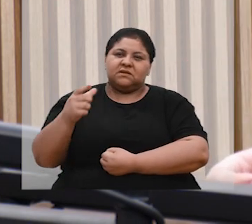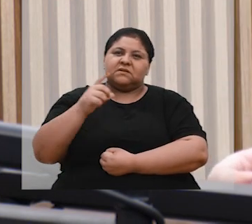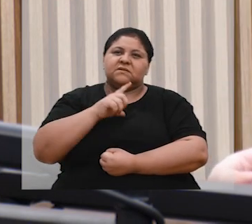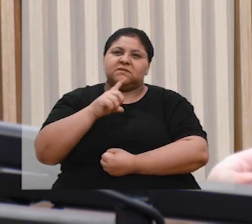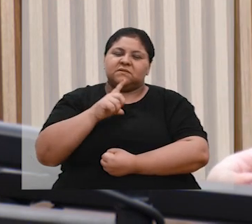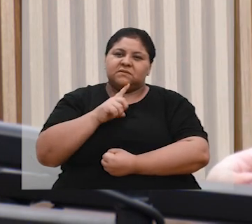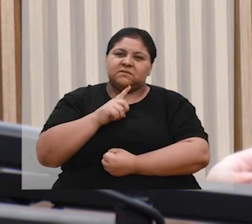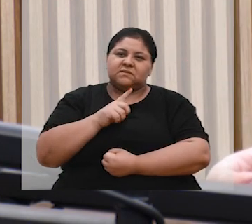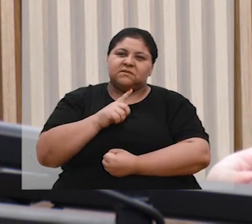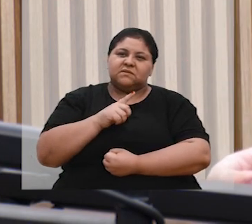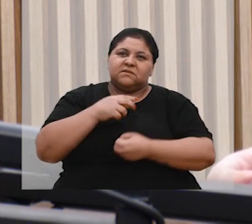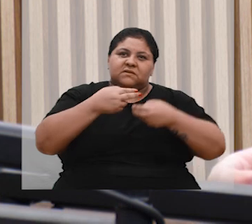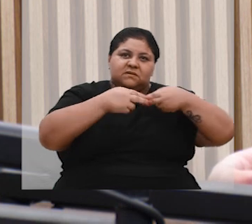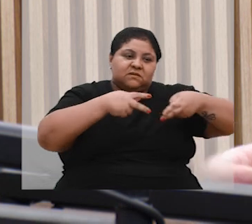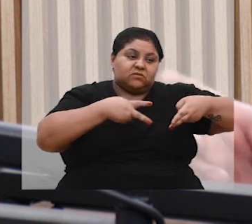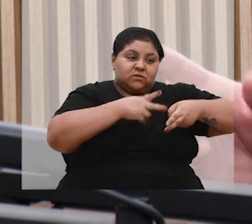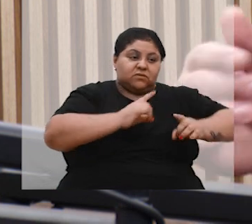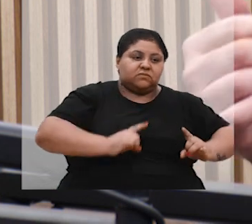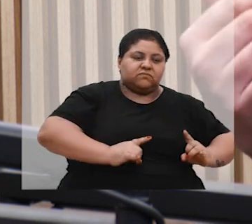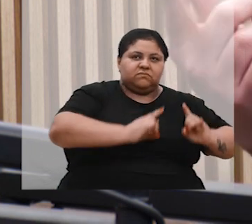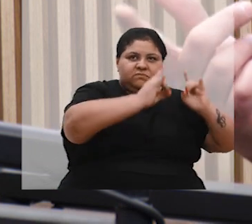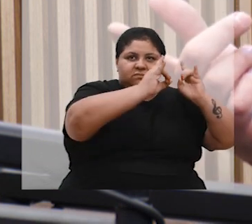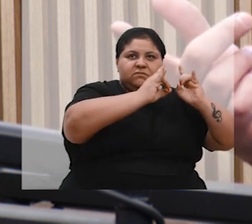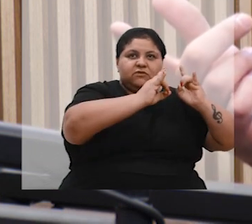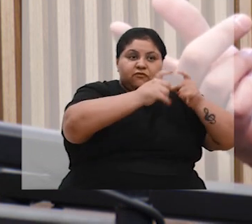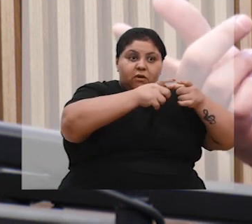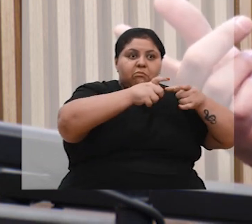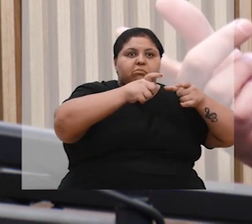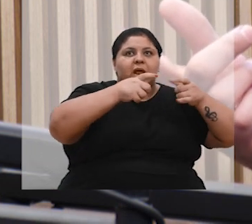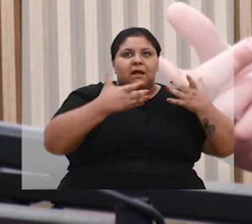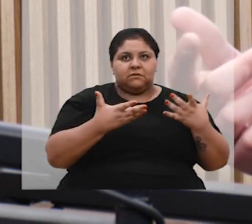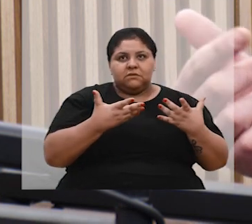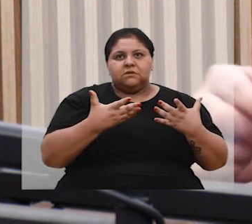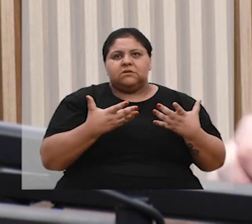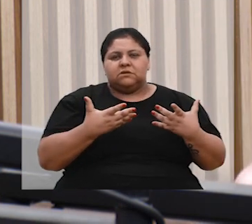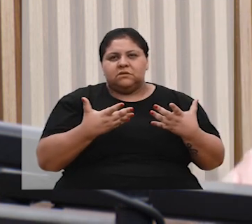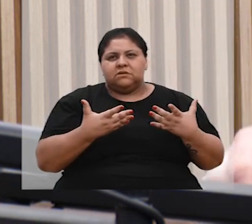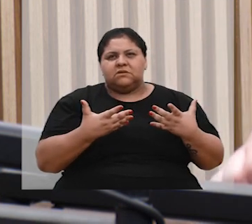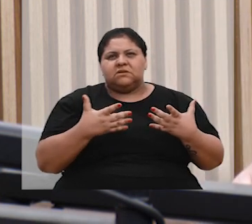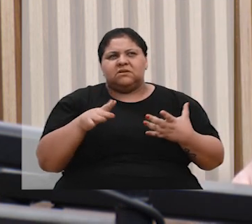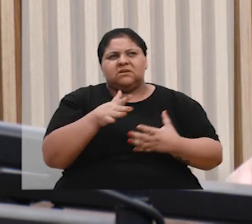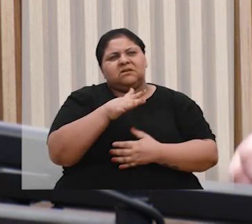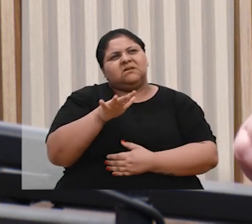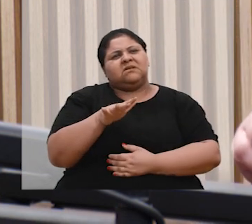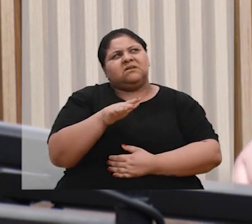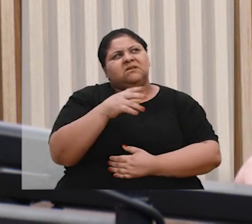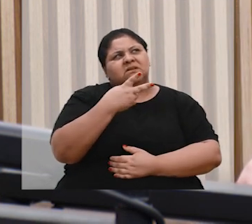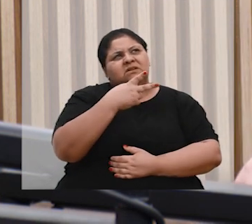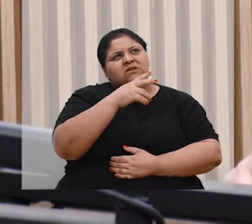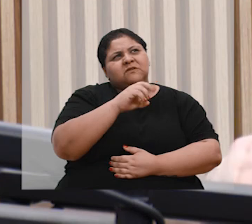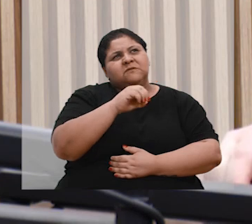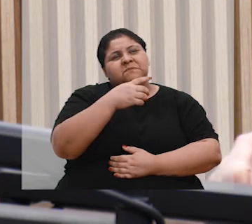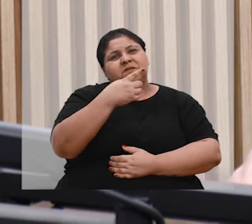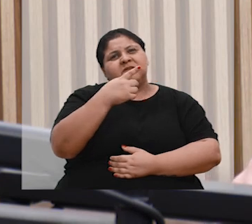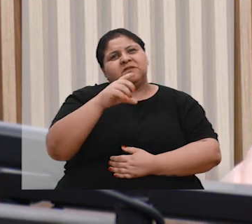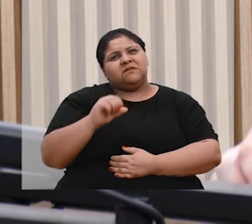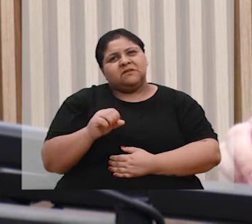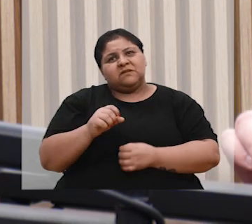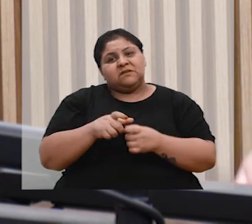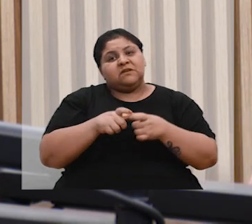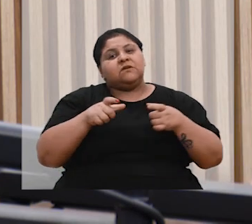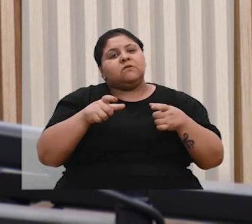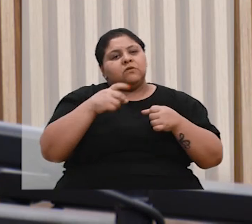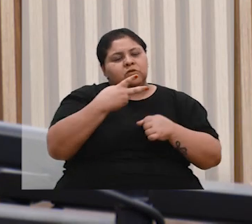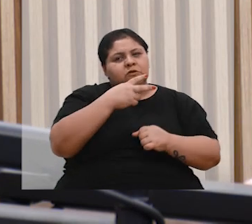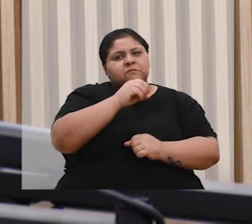ter a inauguração do prédio. O prédio que foi ampliado. Foi ampliado recentemente em 2010, foi ampliado